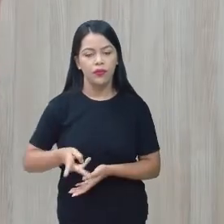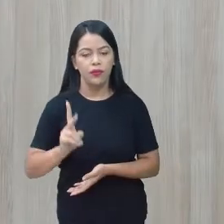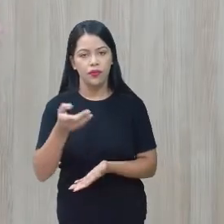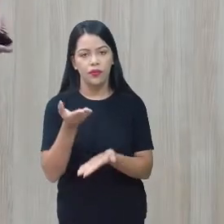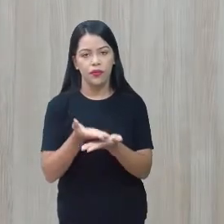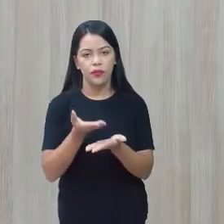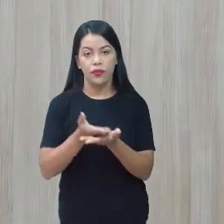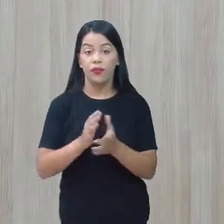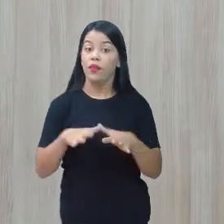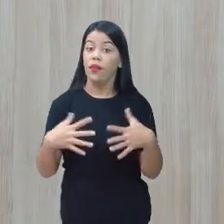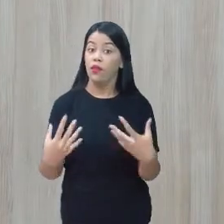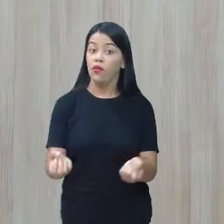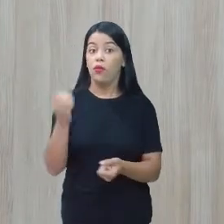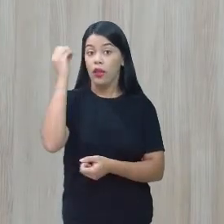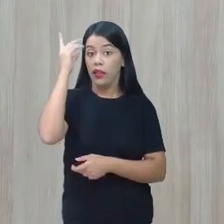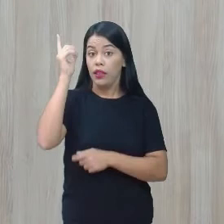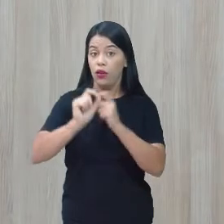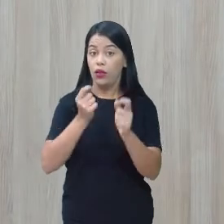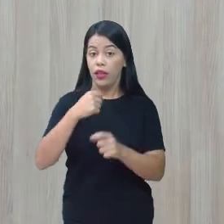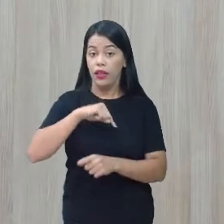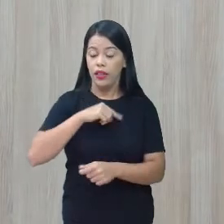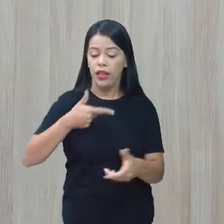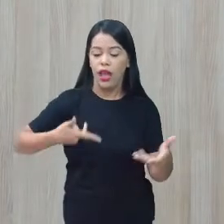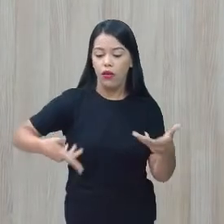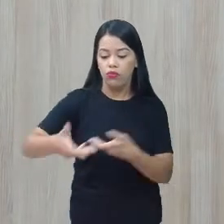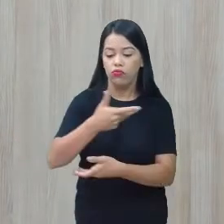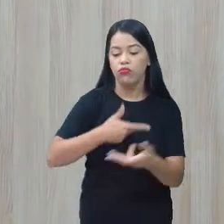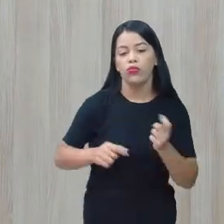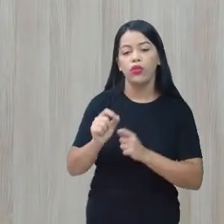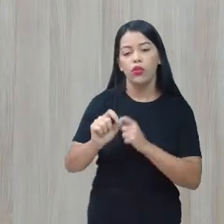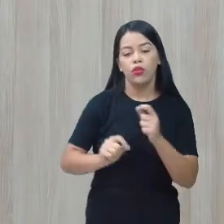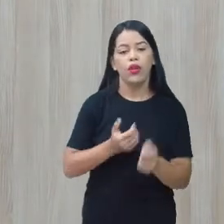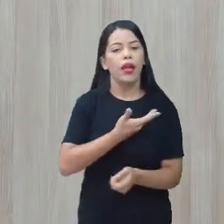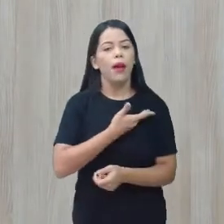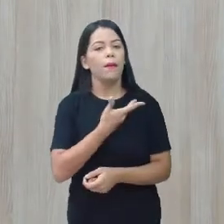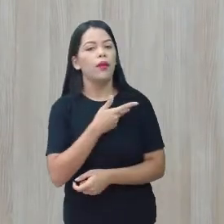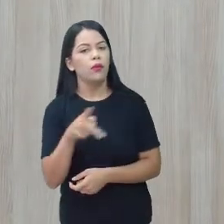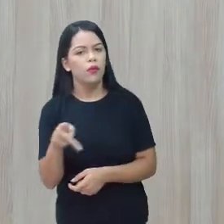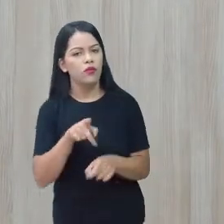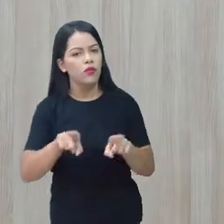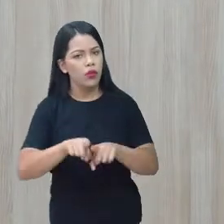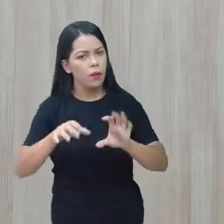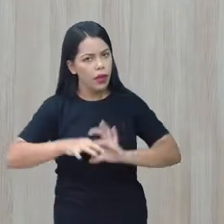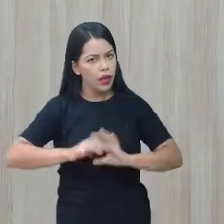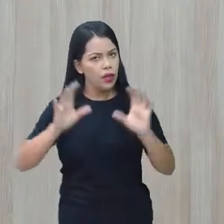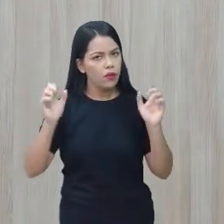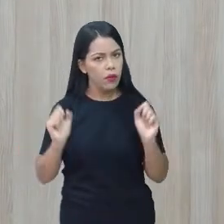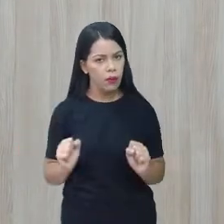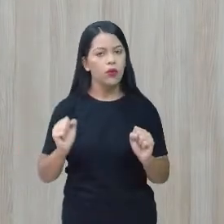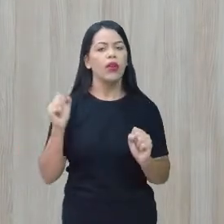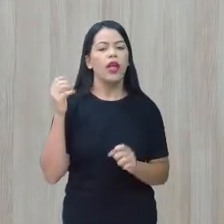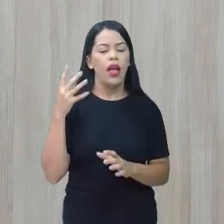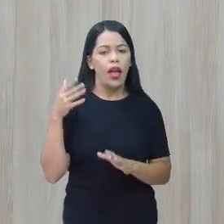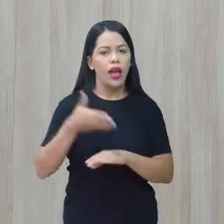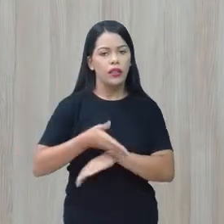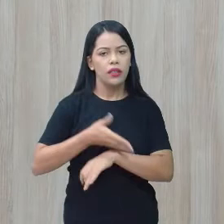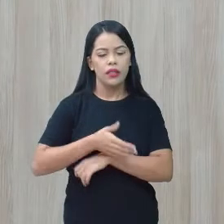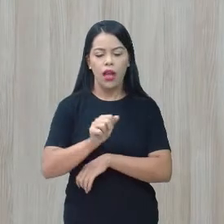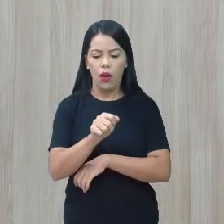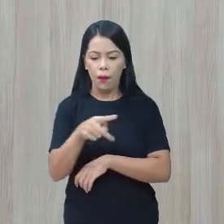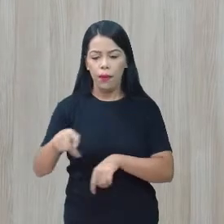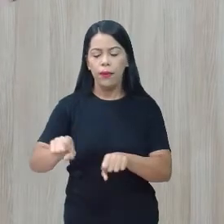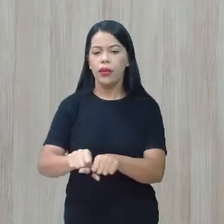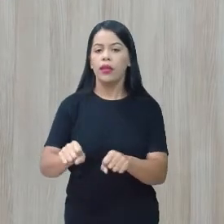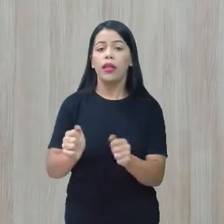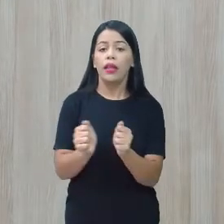né, gente? A ideia é que a gente tenha essa interatividade aqui e os colegas professores também sintam-se à vontade de acessar o aplicativo e comentar aí,